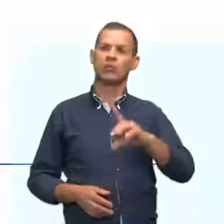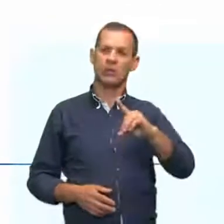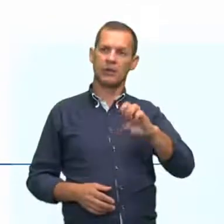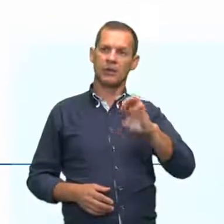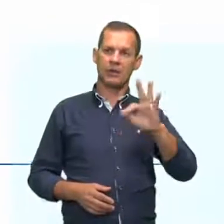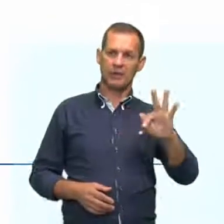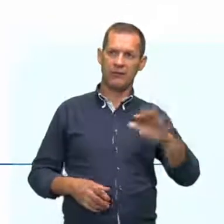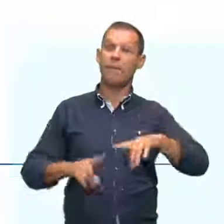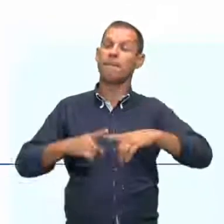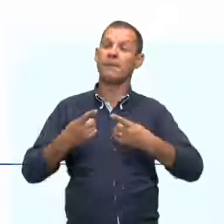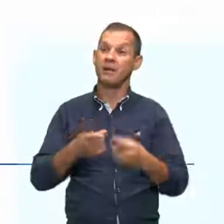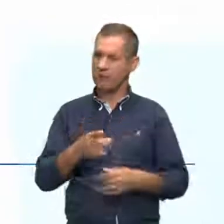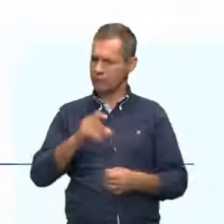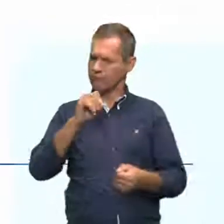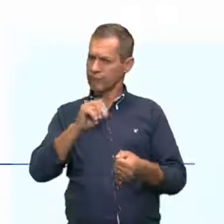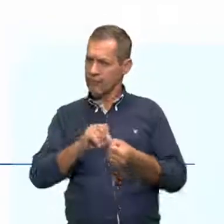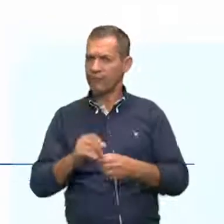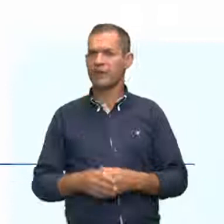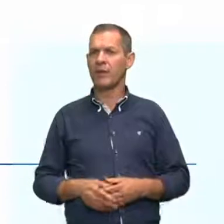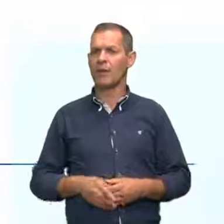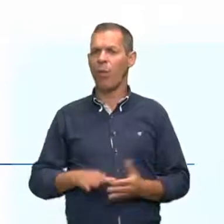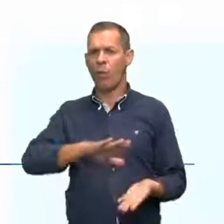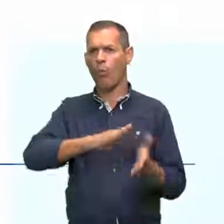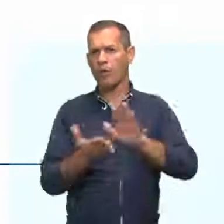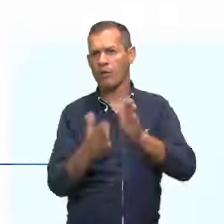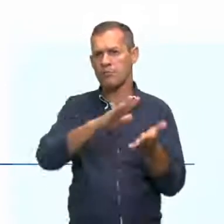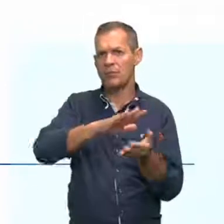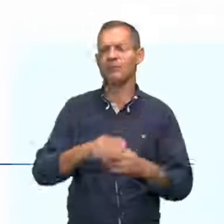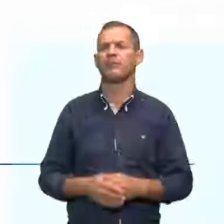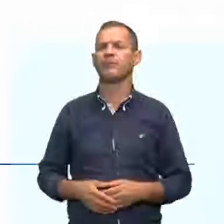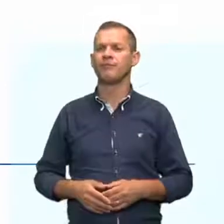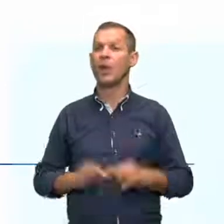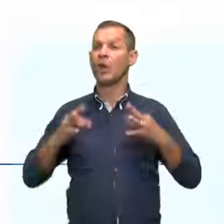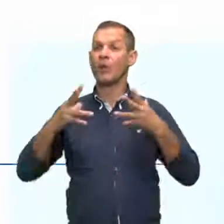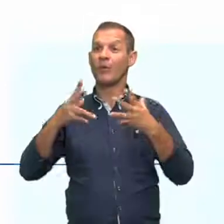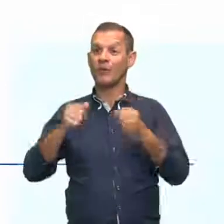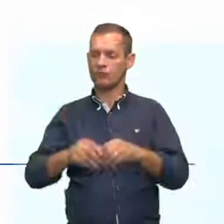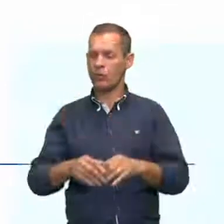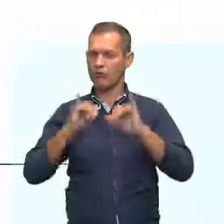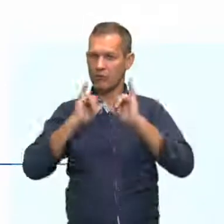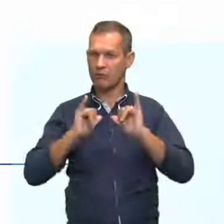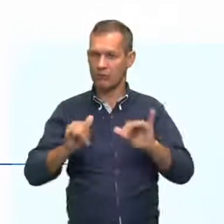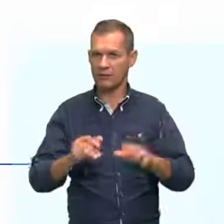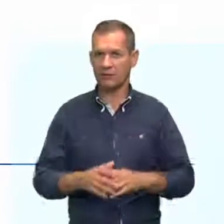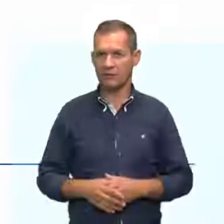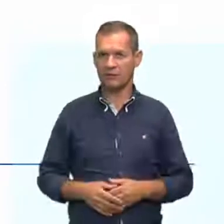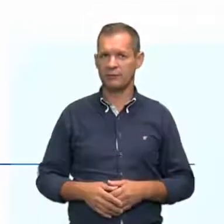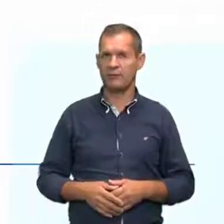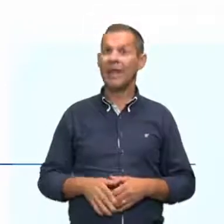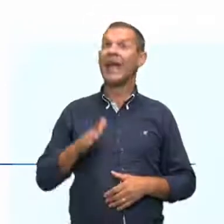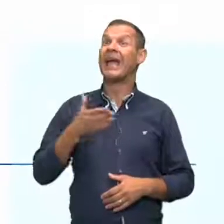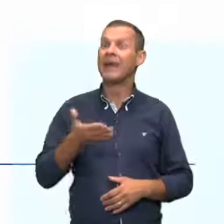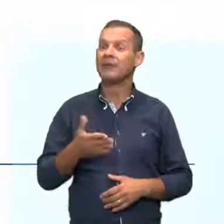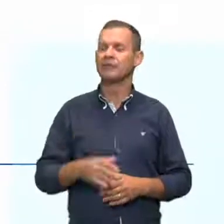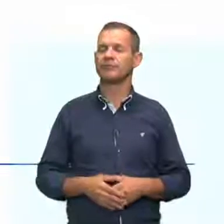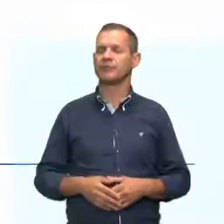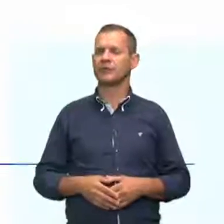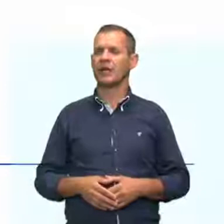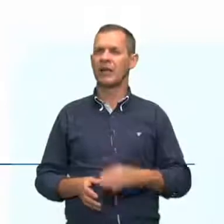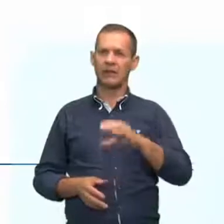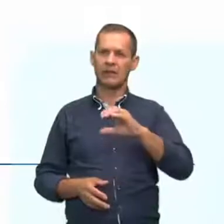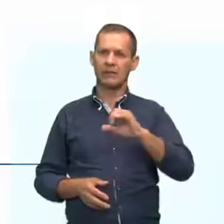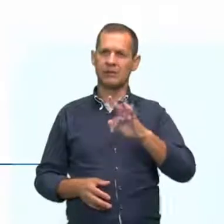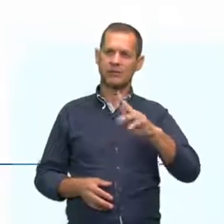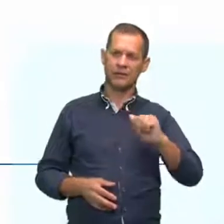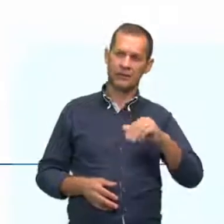F. E é assim que você faz o embaralhamento de toda essa mensagem. Então, a cifra de